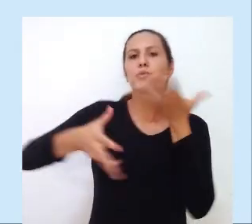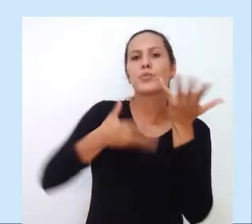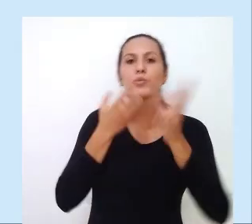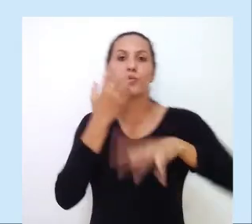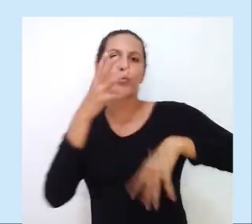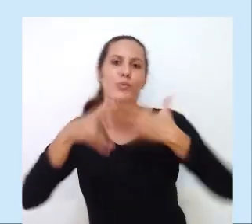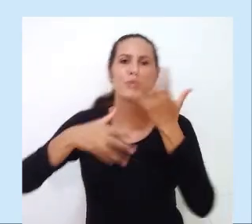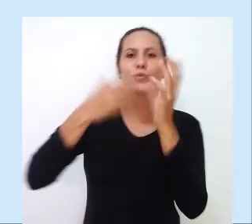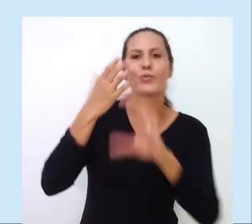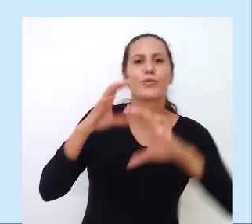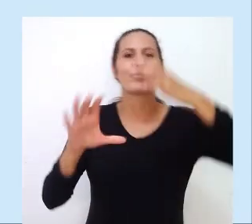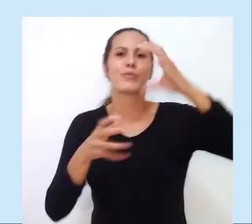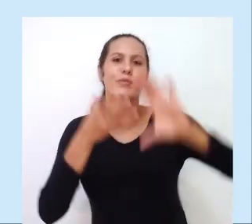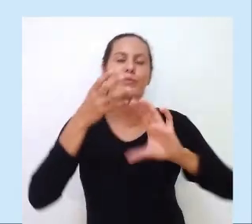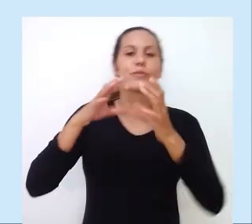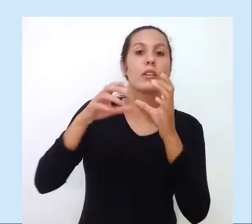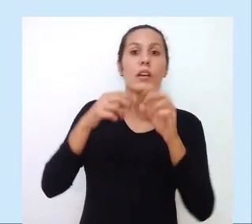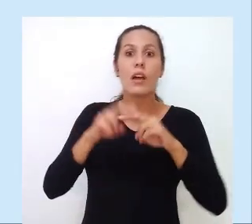muita música